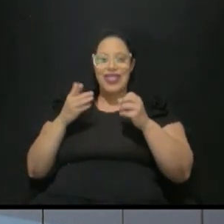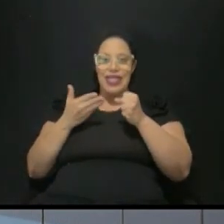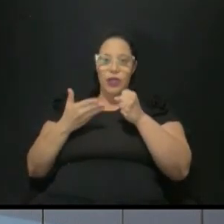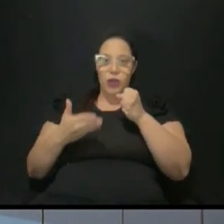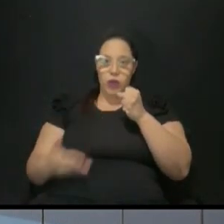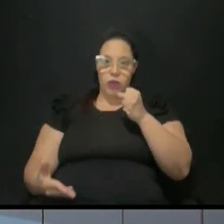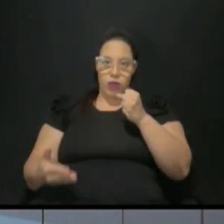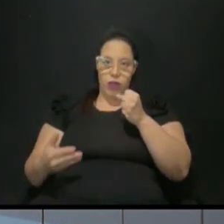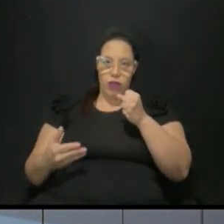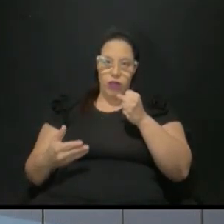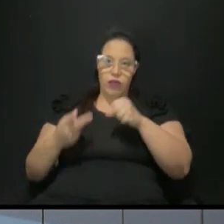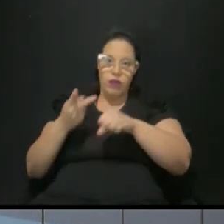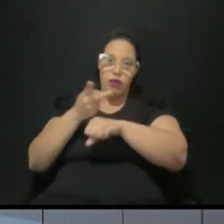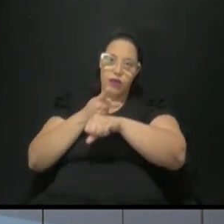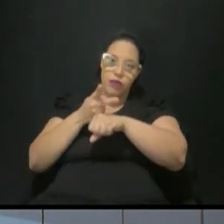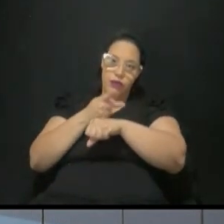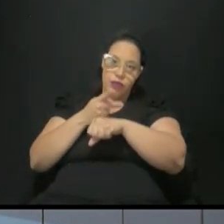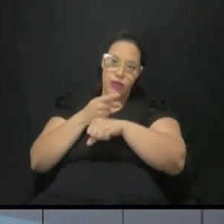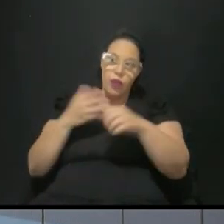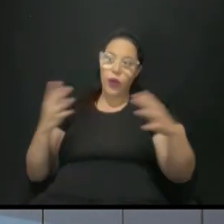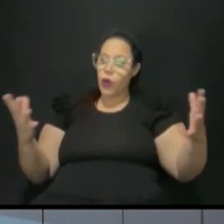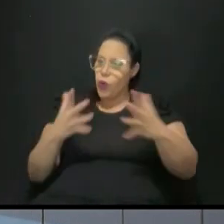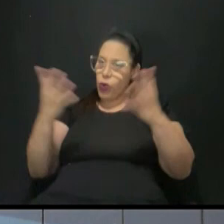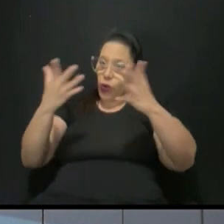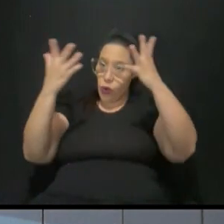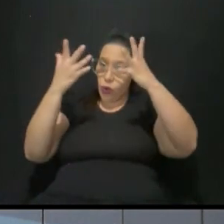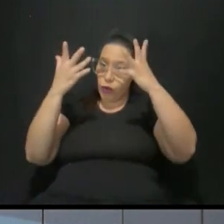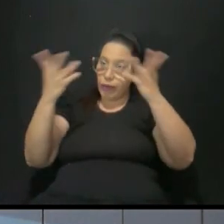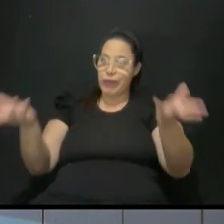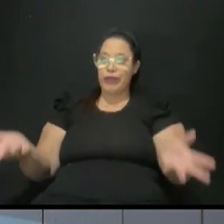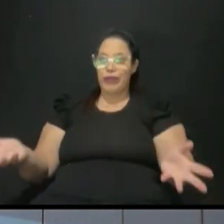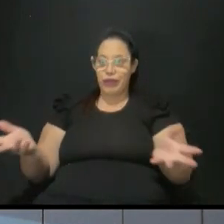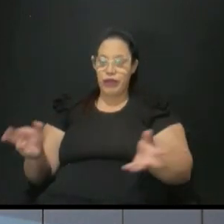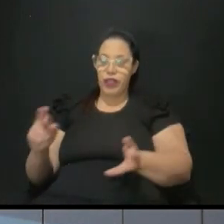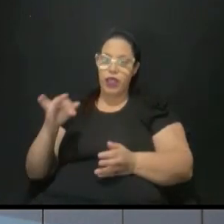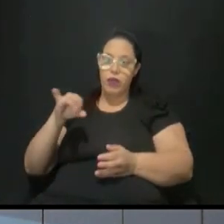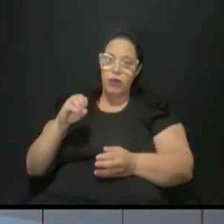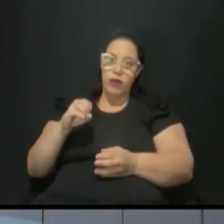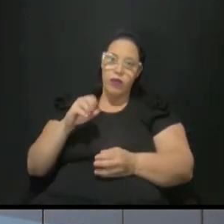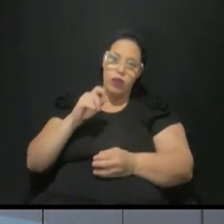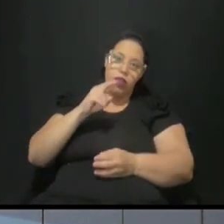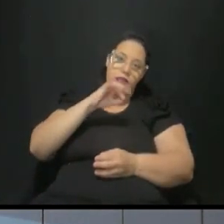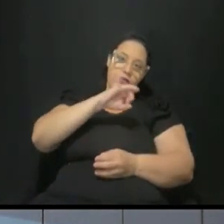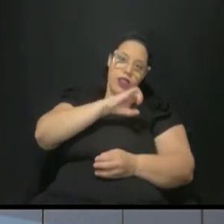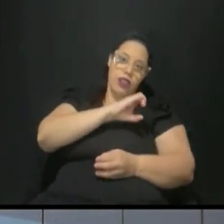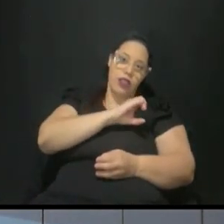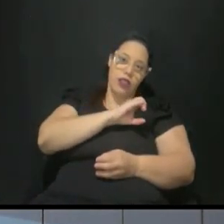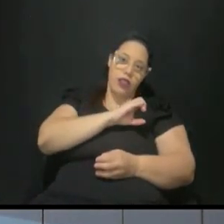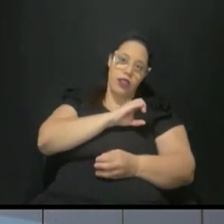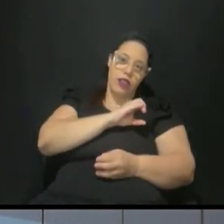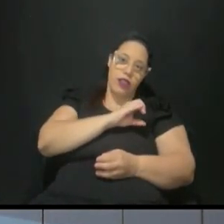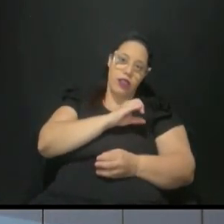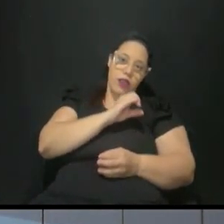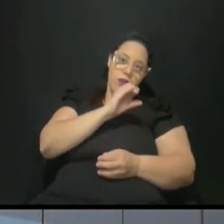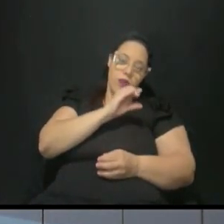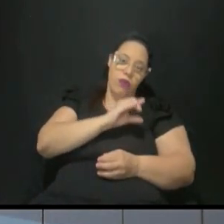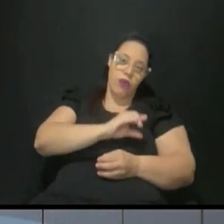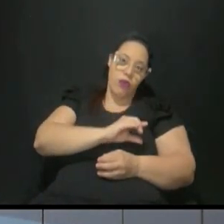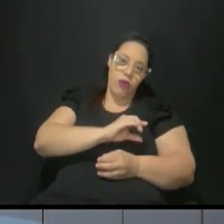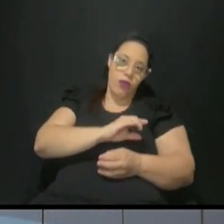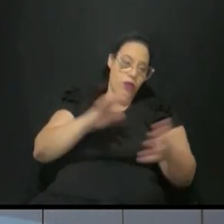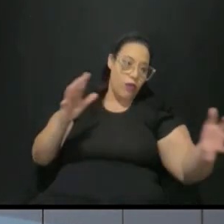esportivos. Então a gente quer incentivar essa busca pelo equipamento. Tá. No DIC é o contrário. A gente tem poucos equipamentos, mas tem uma demanda muito grande. Então a gente